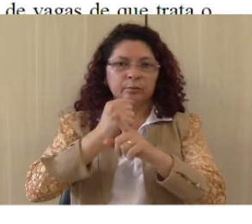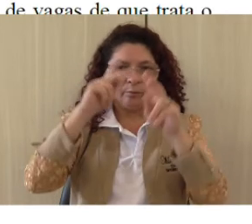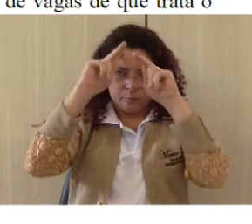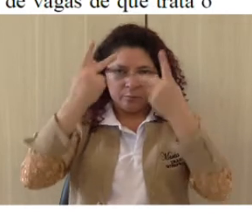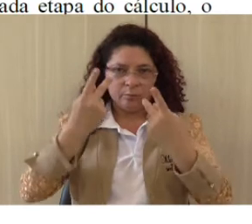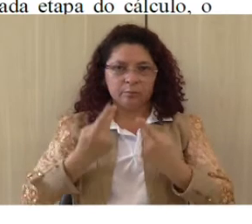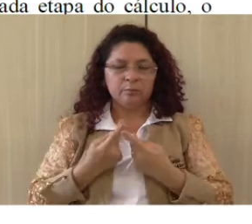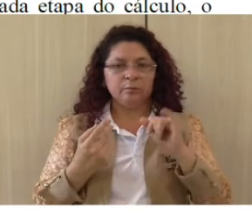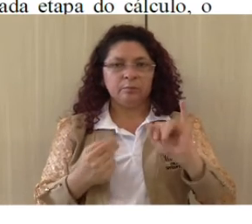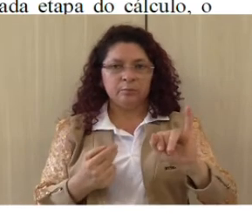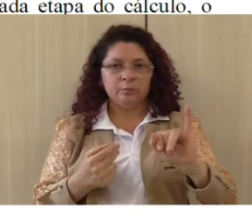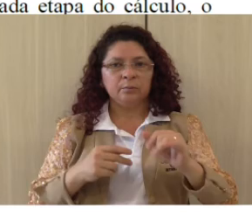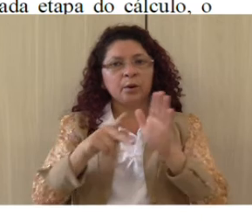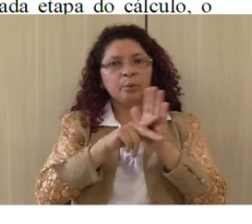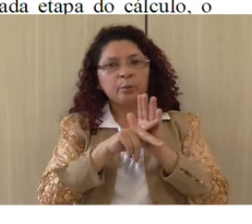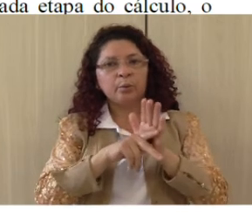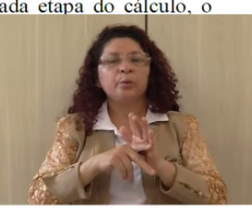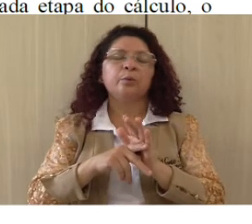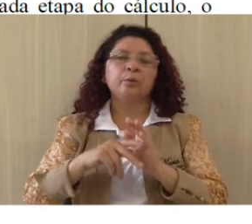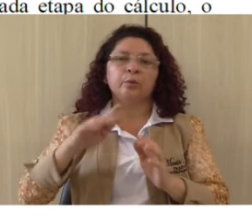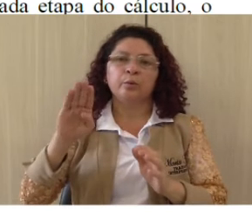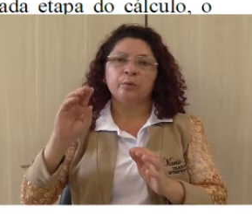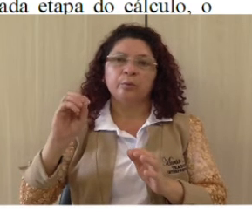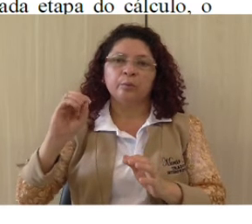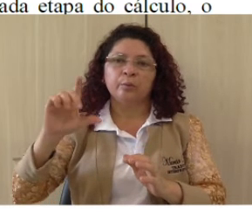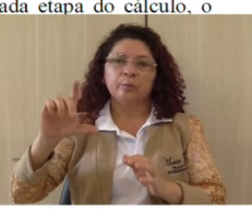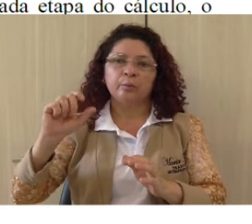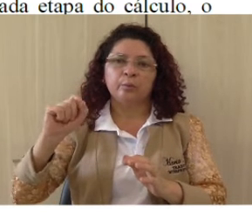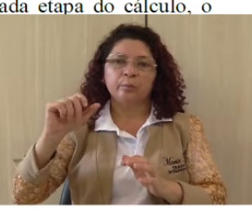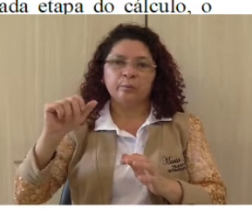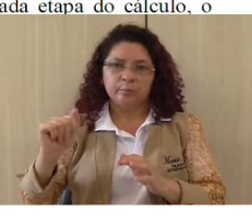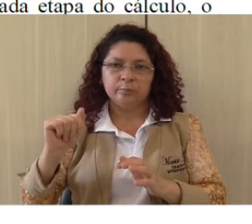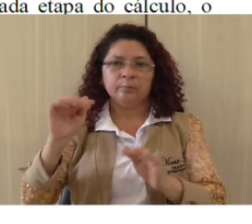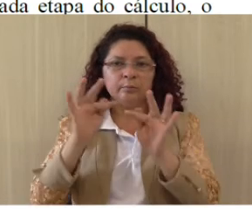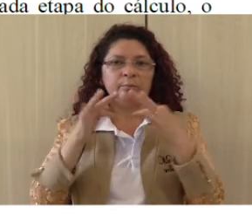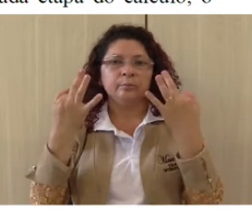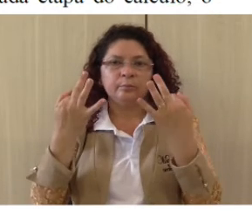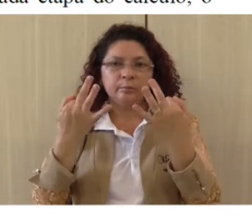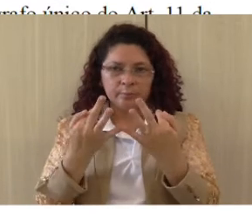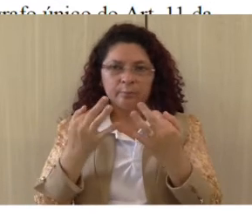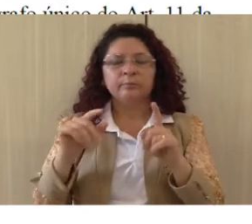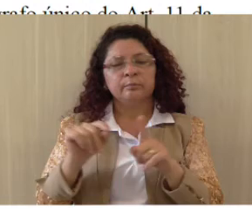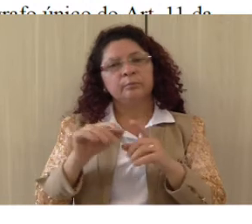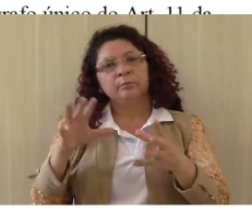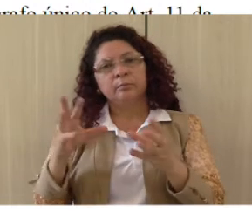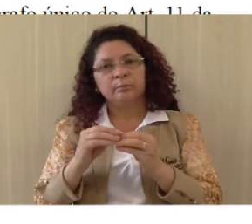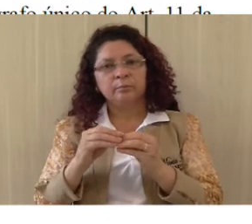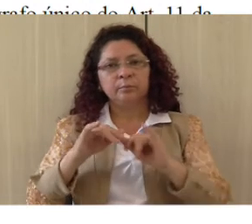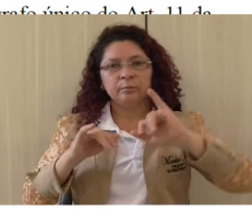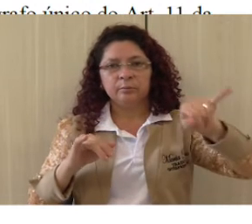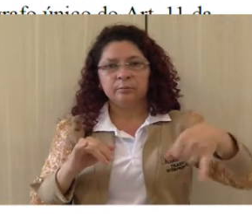Humano. I. Programa Bolsa Família e os programas remanescentes nele unificados.